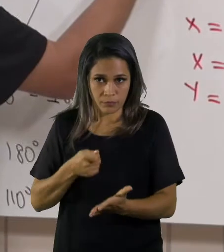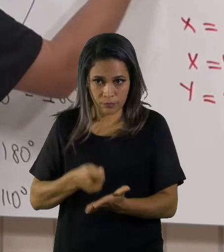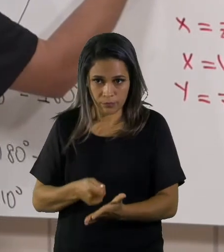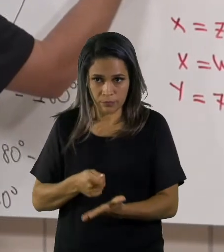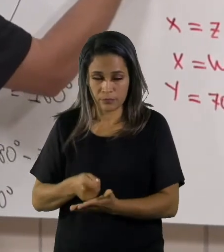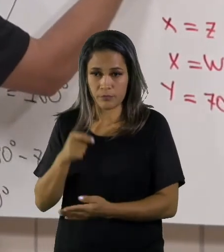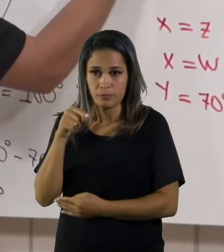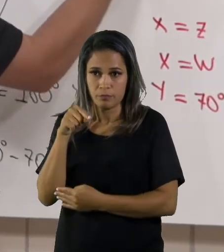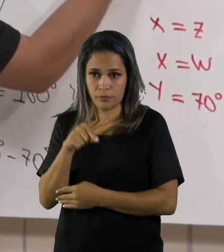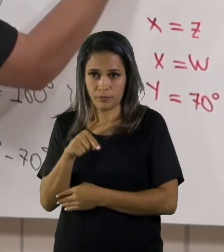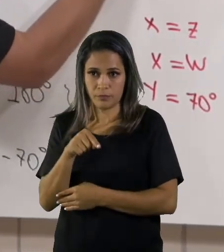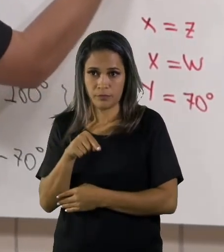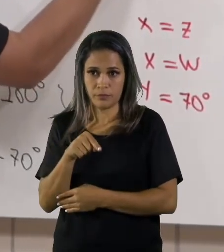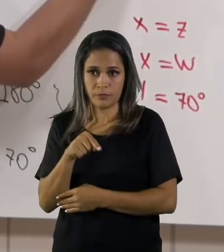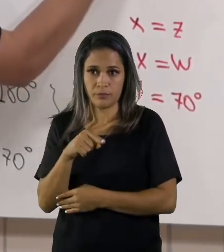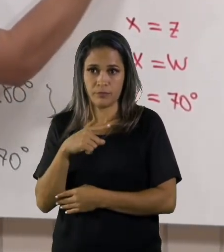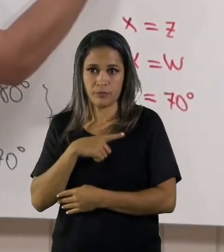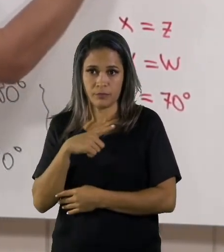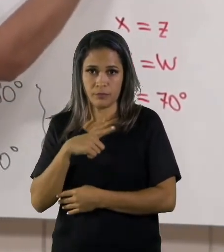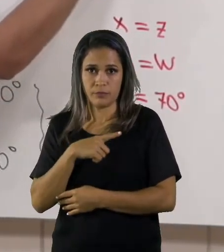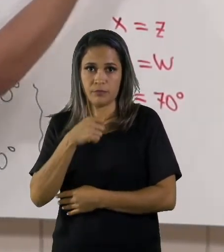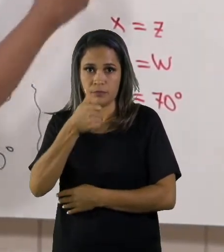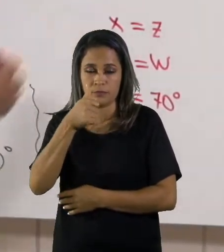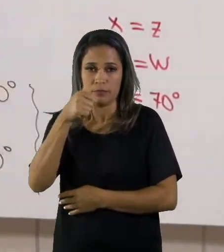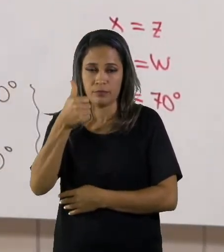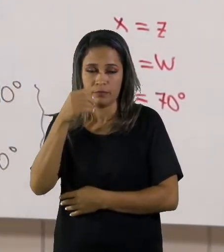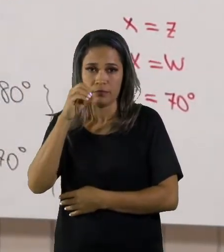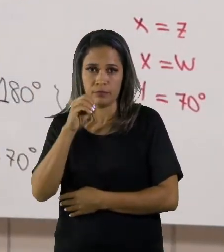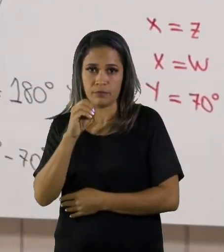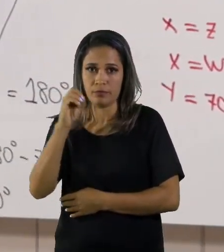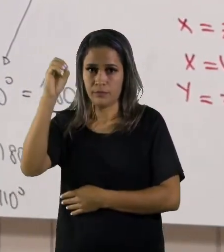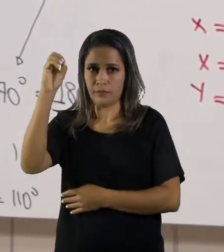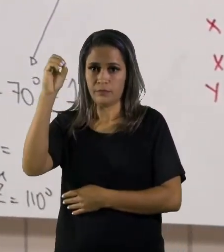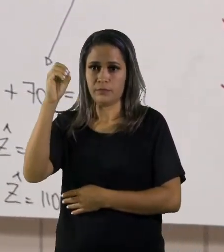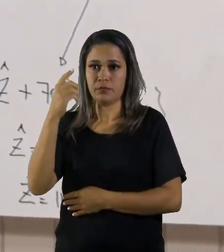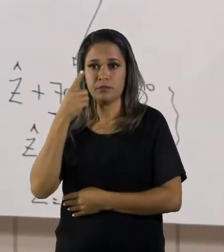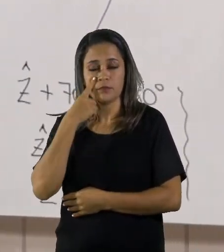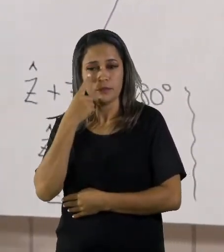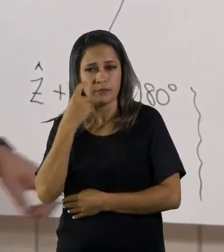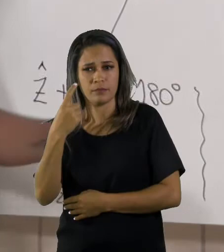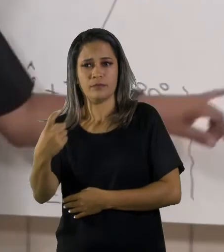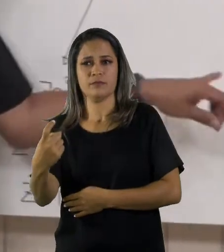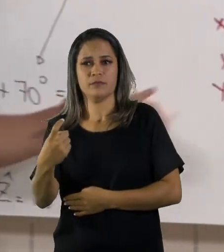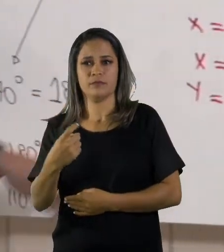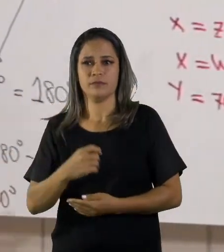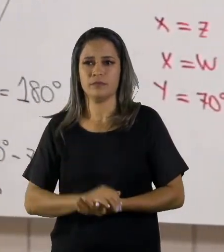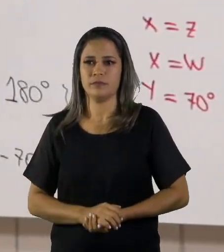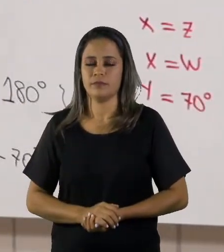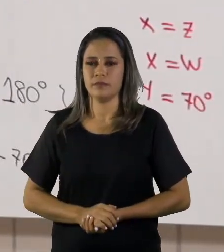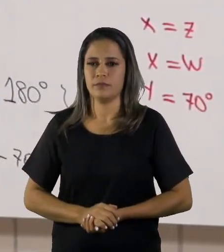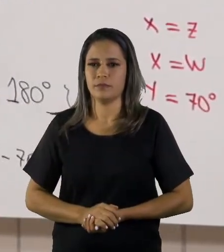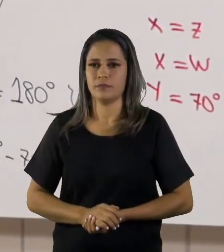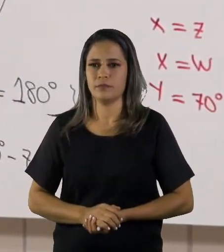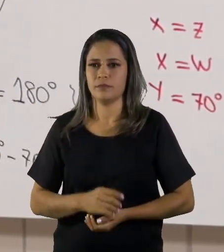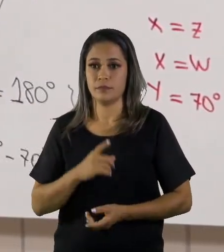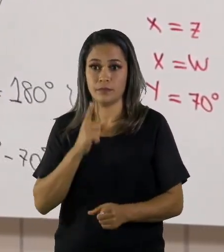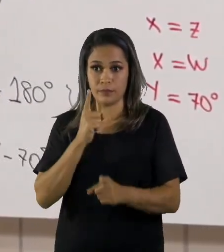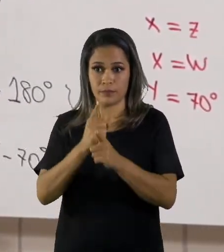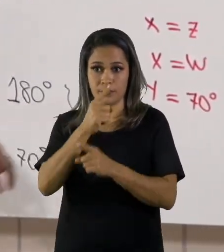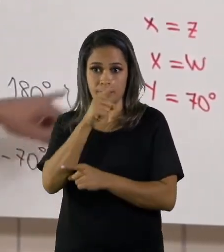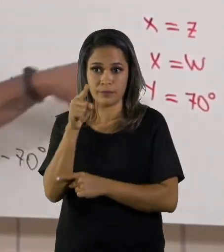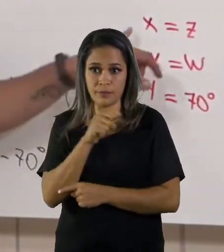aqui tem 110 graus. Agora, olha que interessante. Achei o